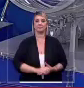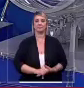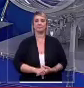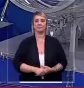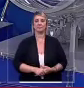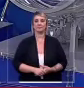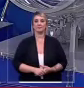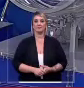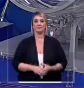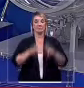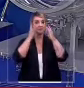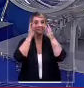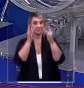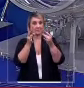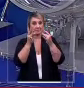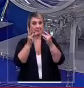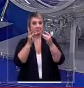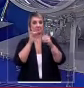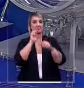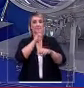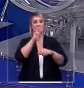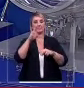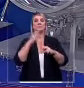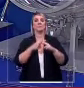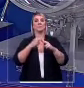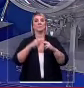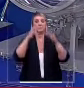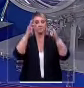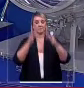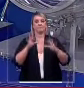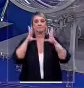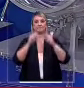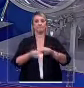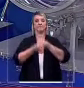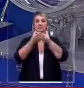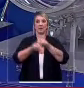loterias.caixa.gov.br. Fique atento ao site da Caixa e confira todas as informações.